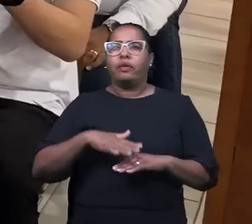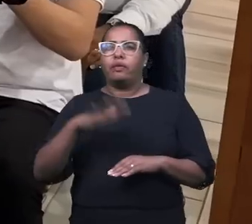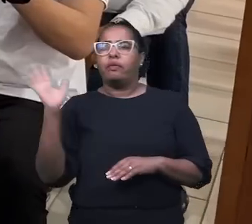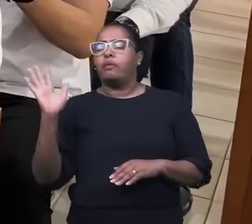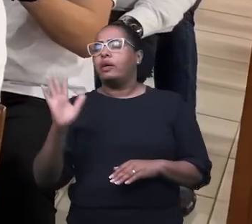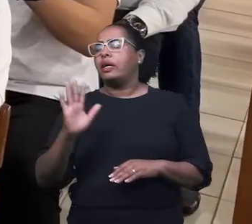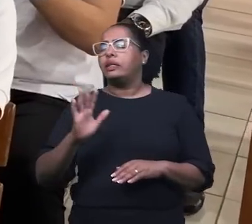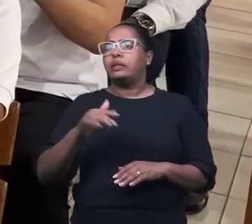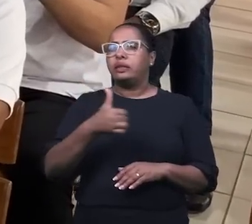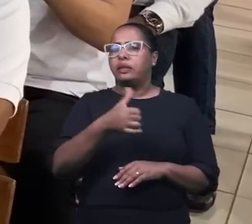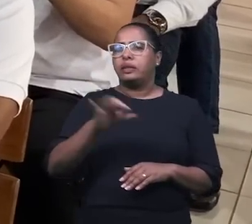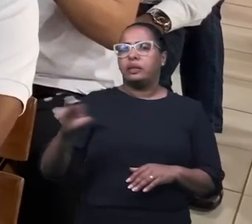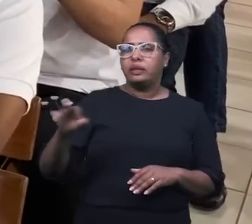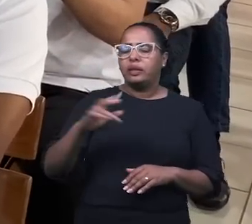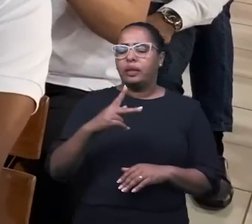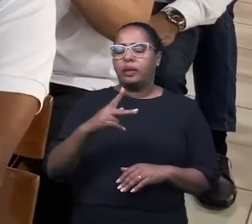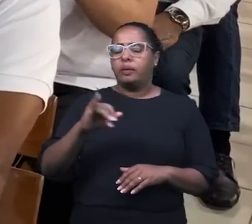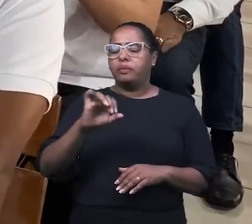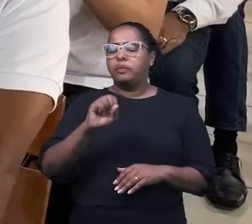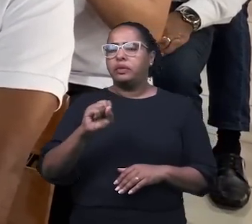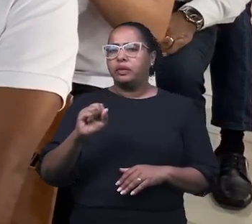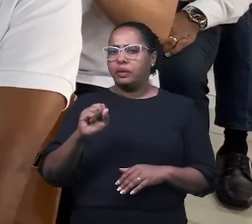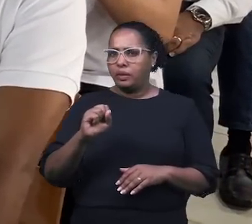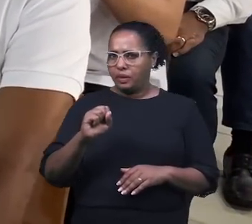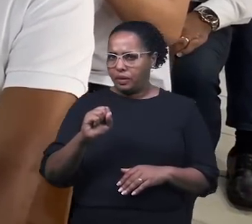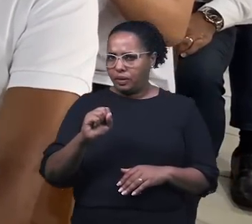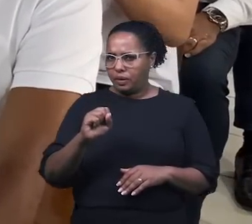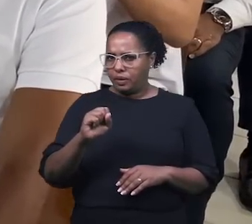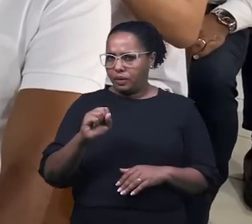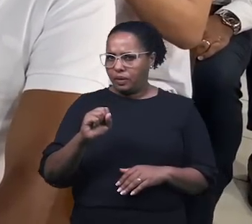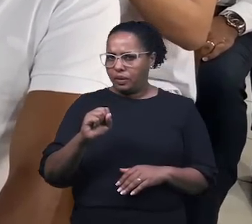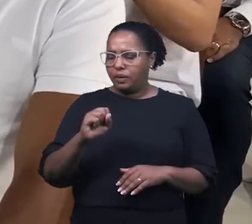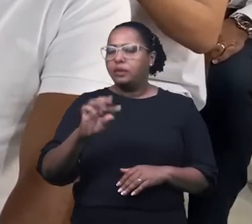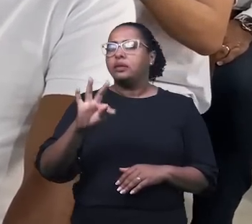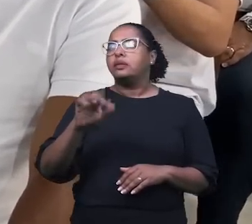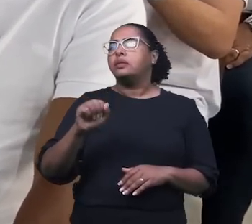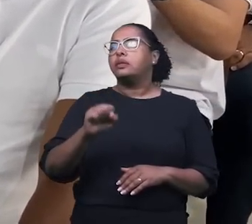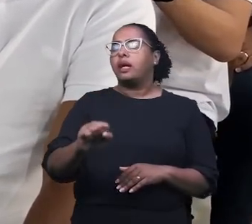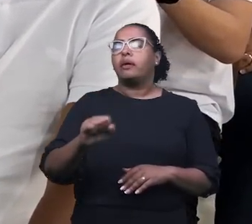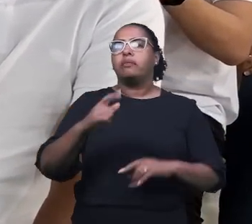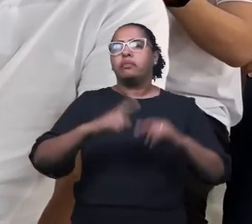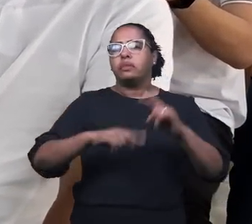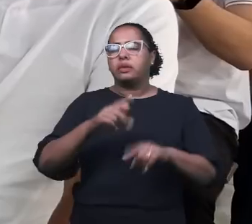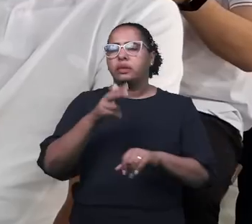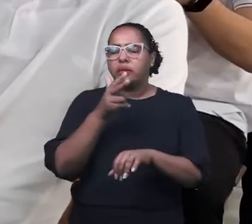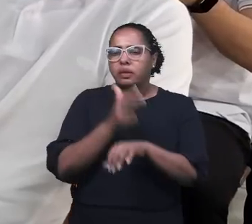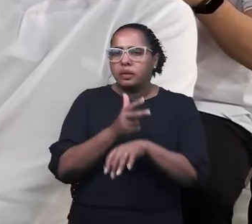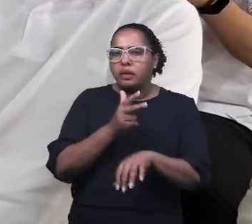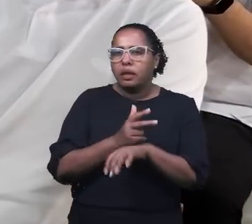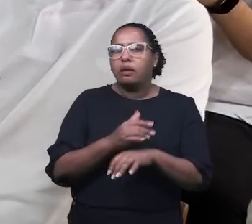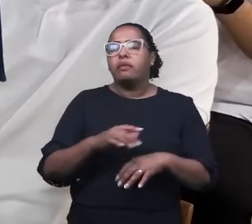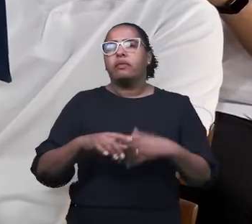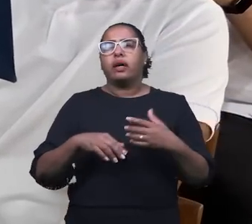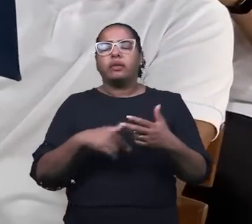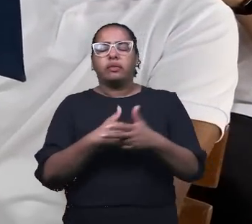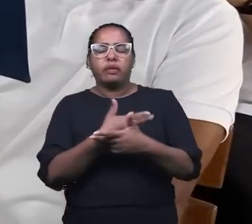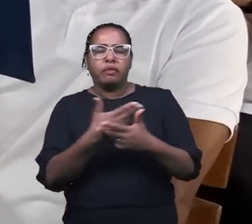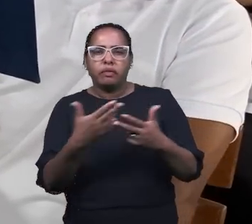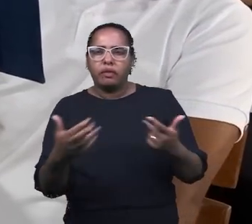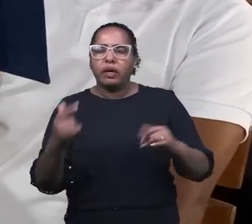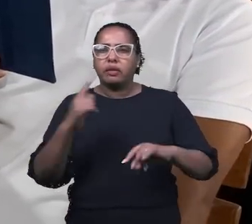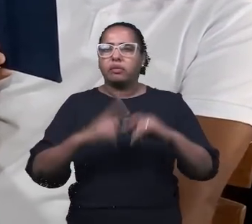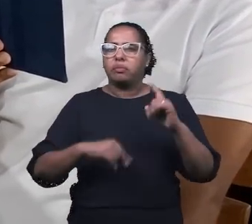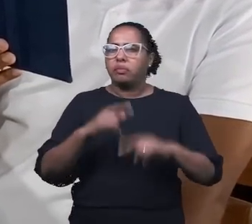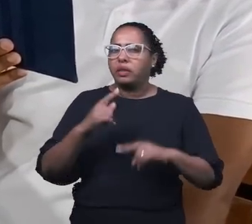pistas de material gravado, nós estamos falando de diversos instrumentos, você tem cordas, você tem metais, você